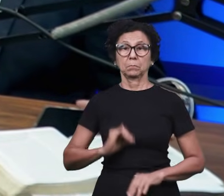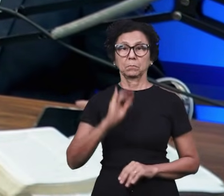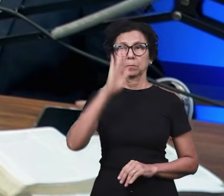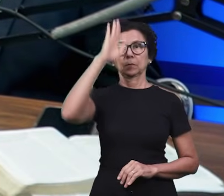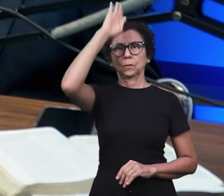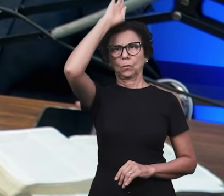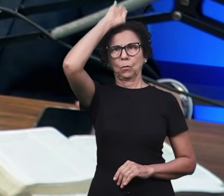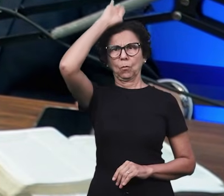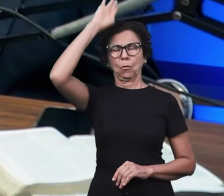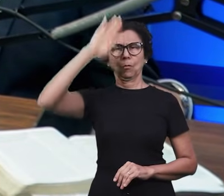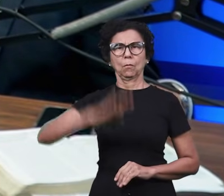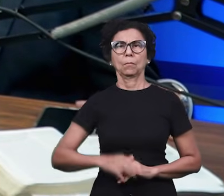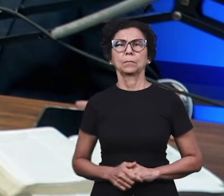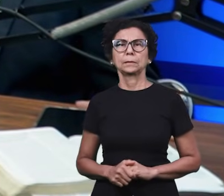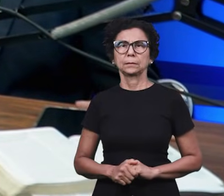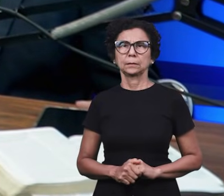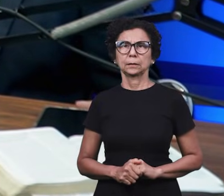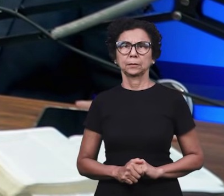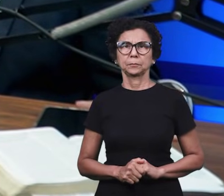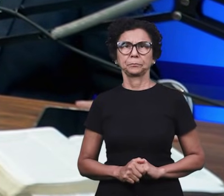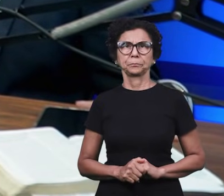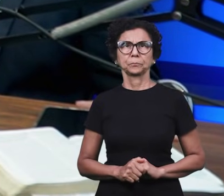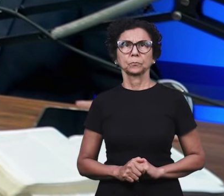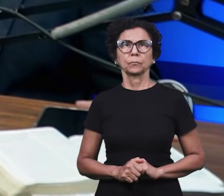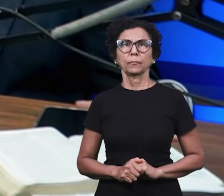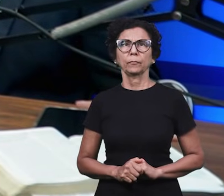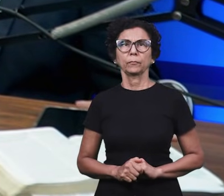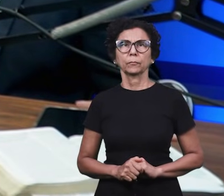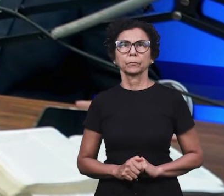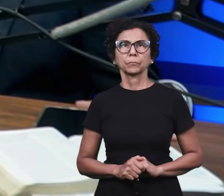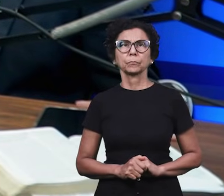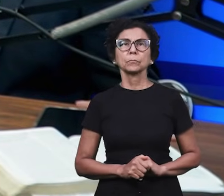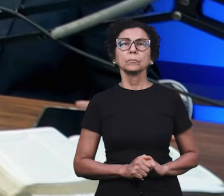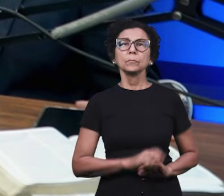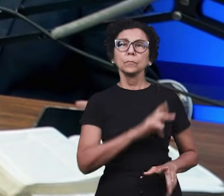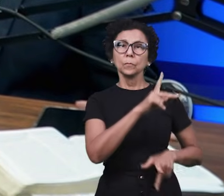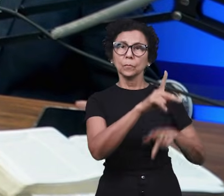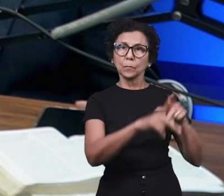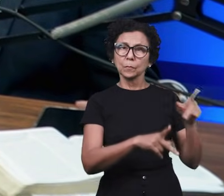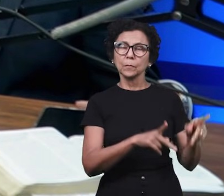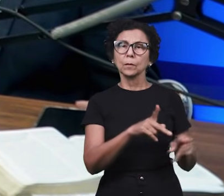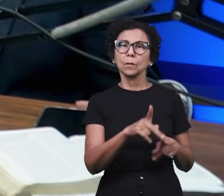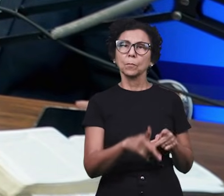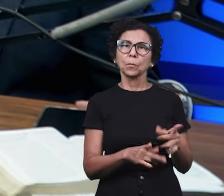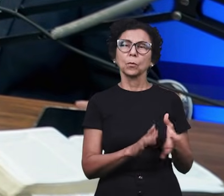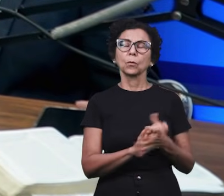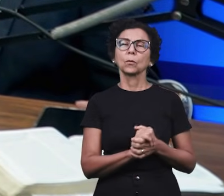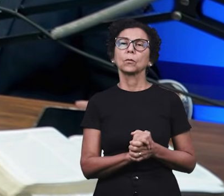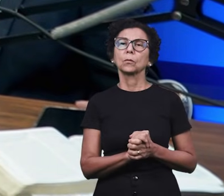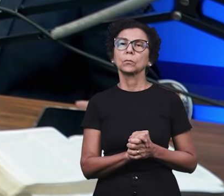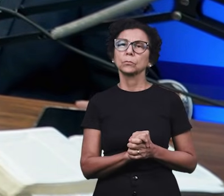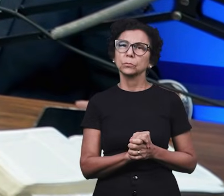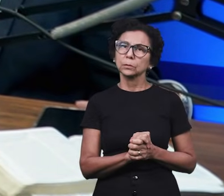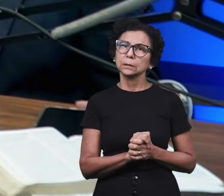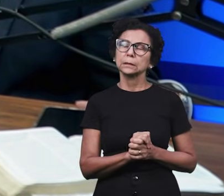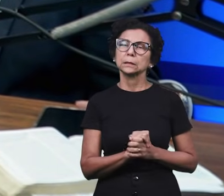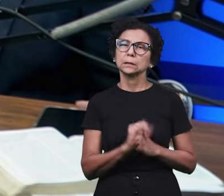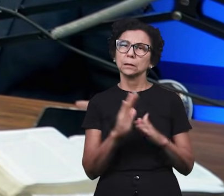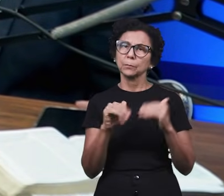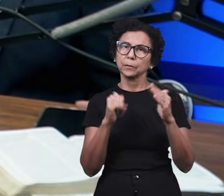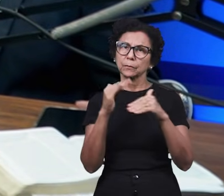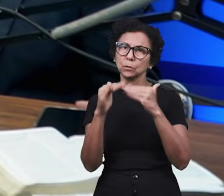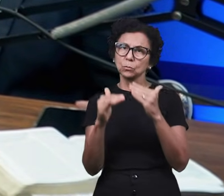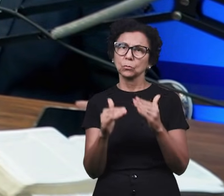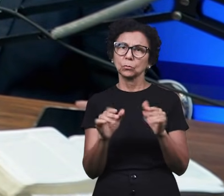sido o maior império da antiguidade, os romanos foi realmente um povo que conseguiu aperfeiçoar bastante esse sistema de cobrança de